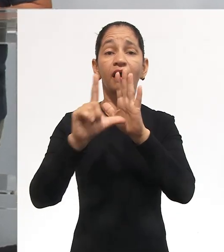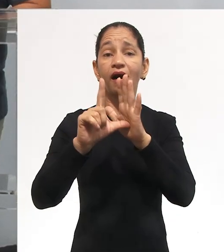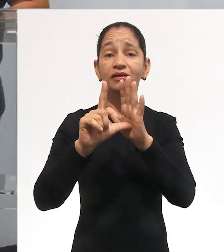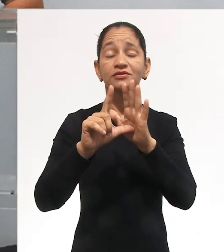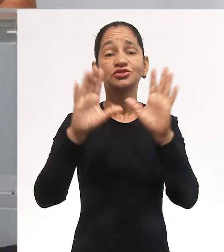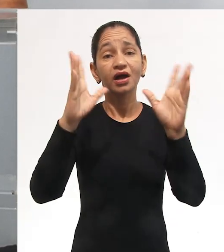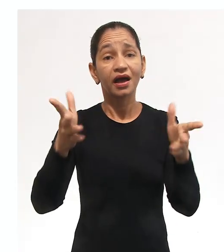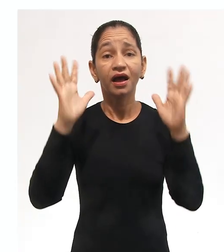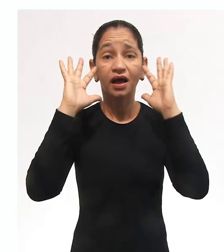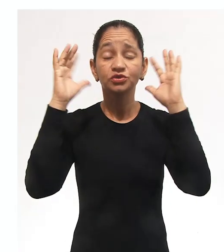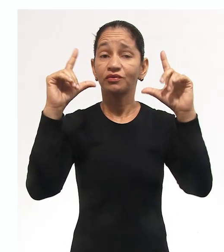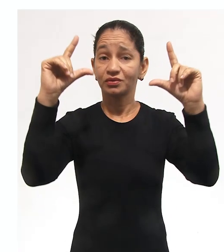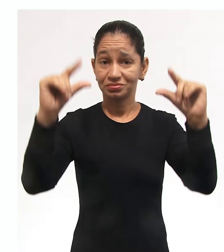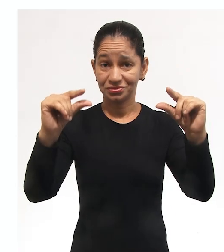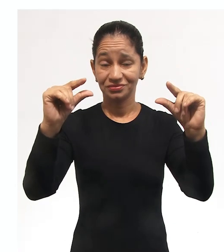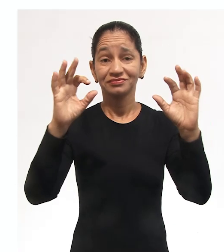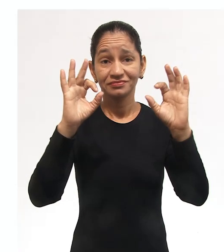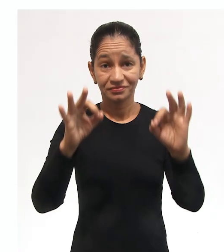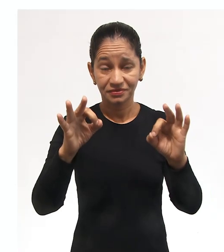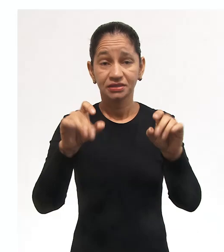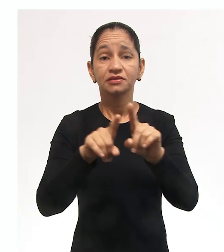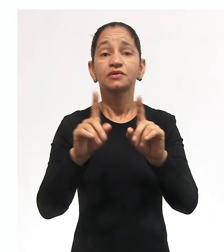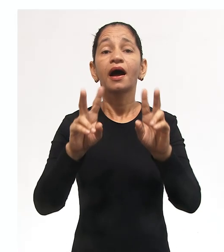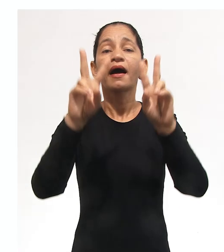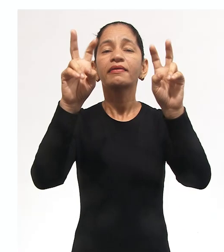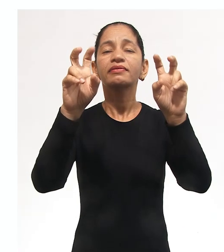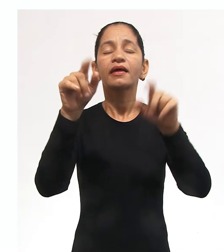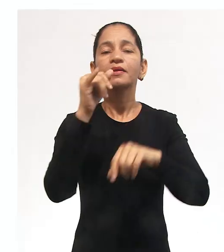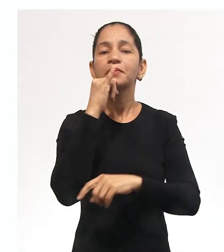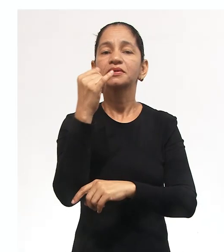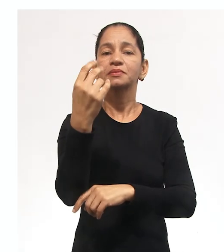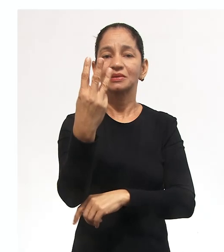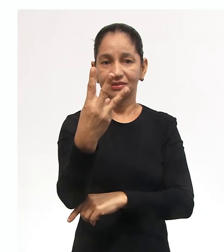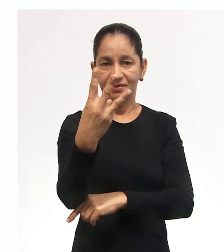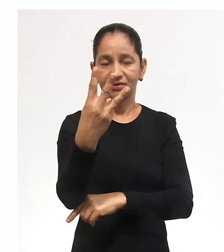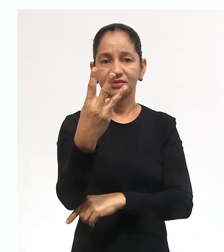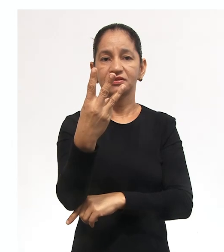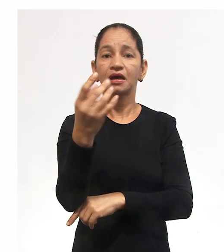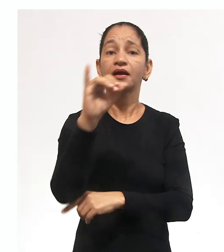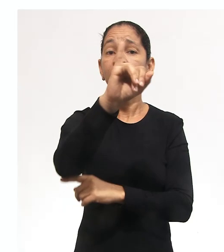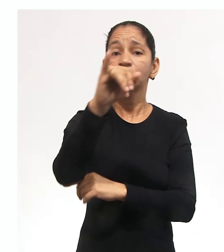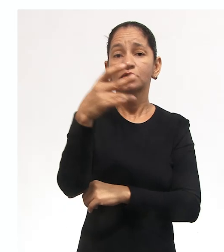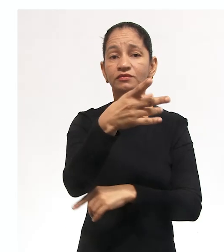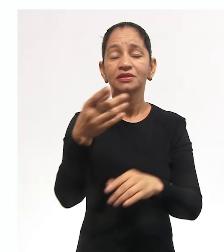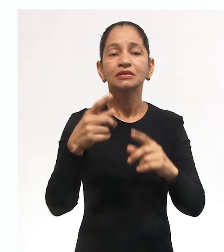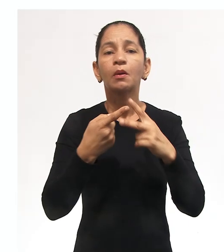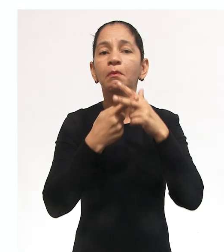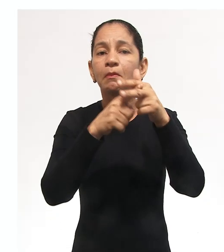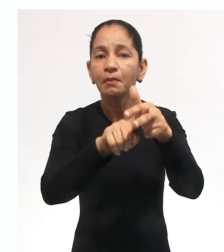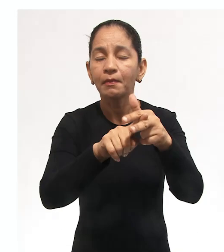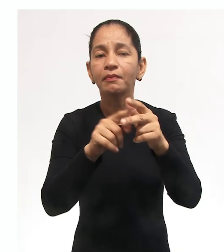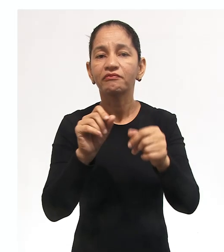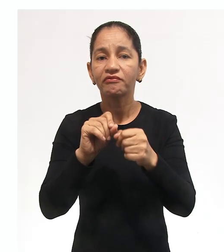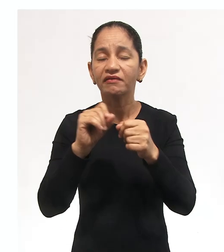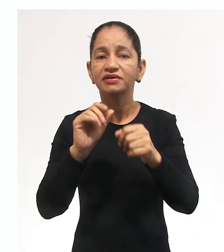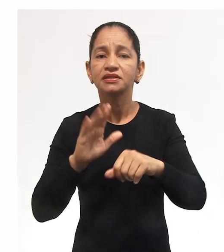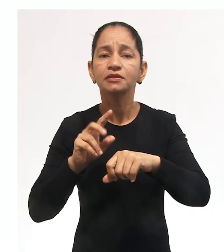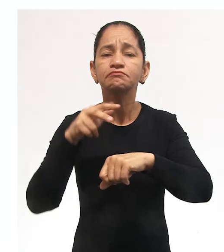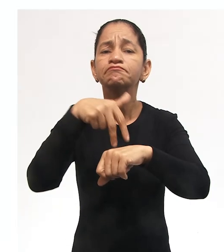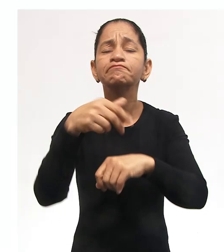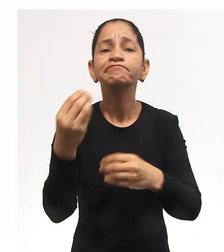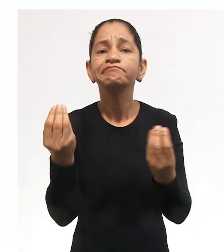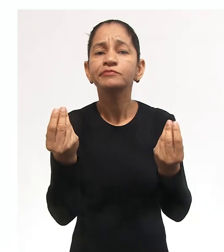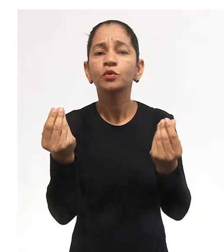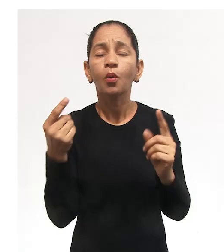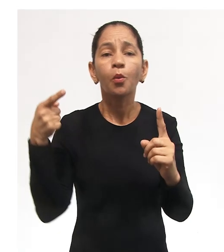anterior, ok? O tópico 3 trata do objetivo da inovação, né, intervenção, então é a declaração do que